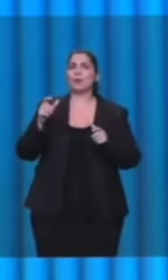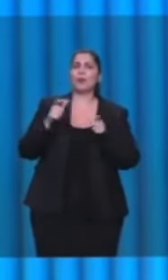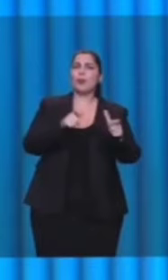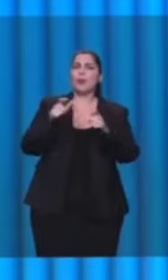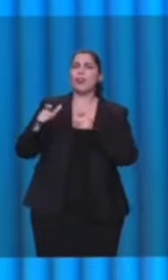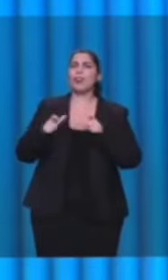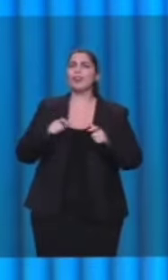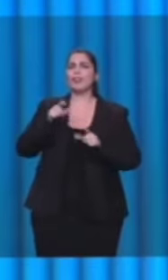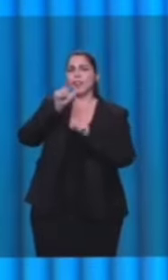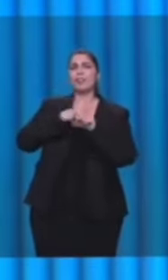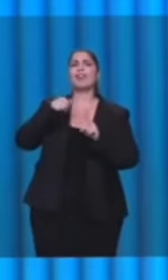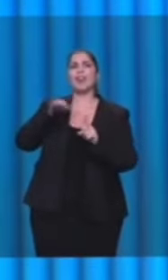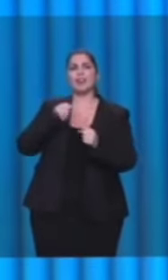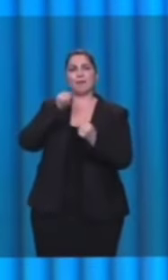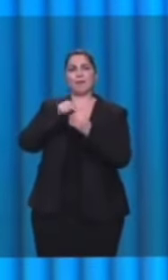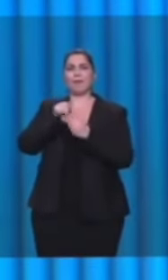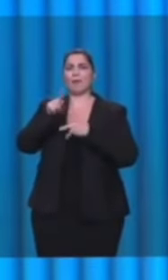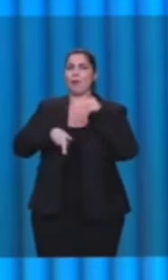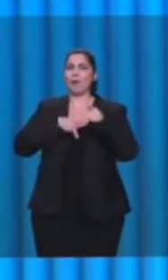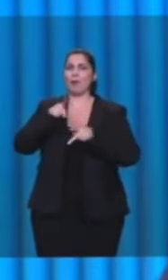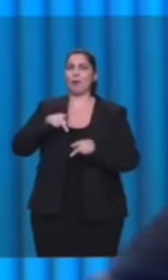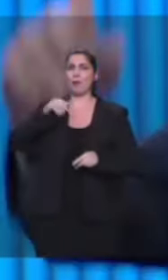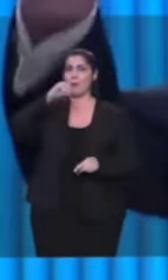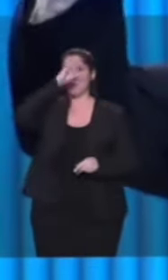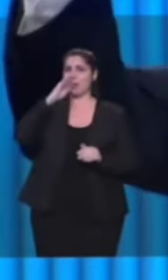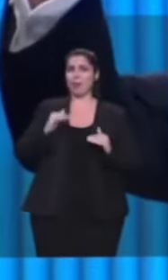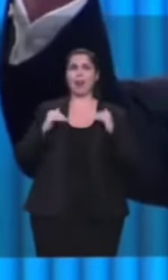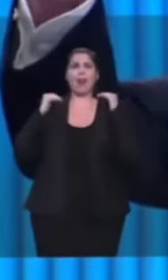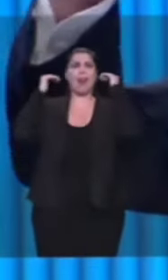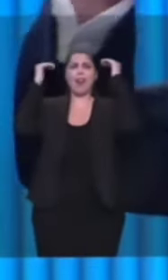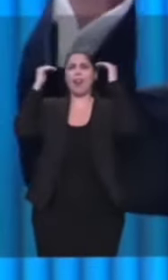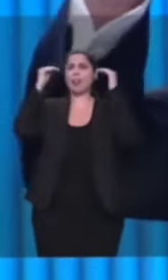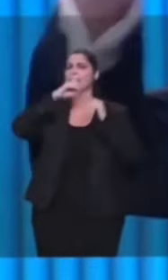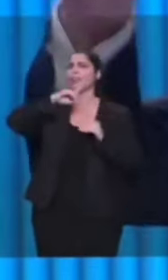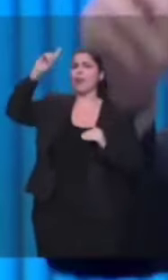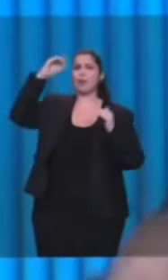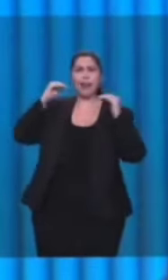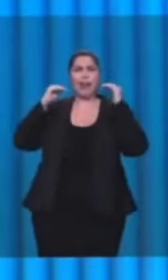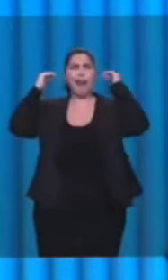povo brasileiro. Brasil acima de tudo, Deus acima de todos.